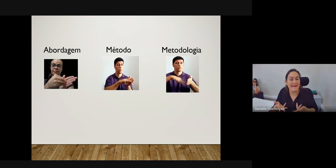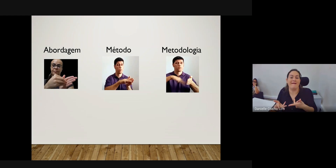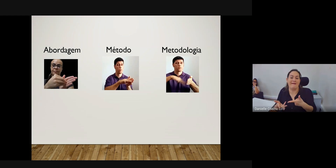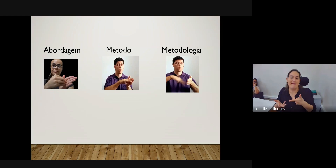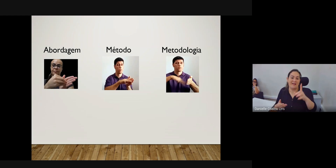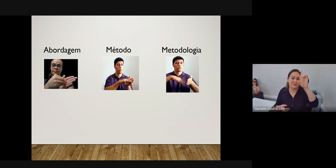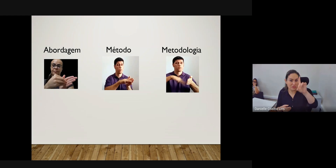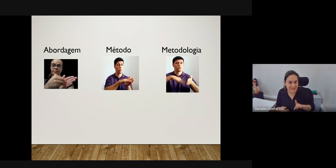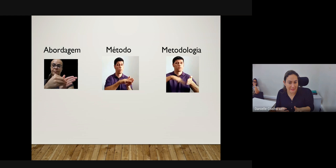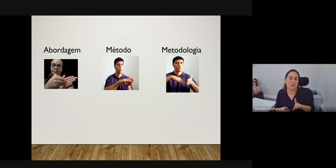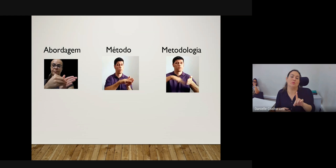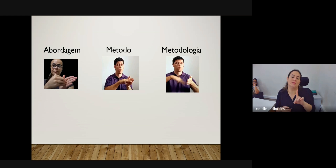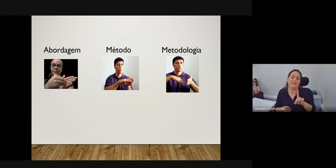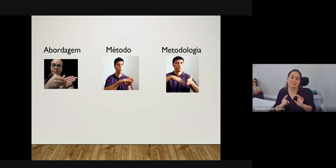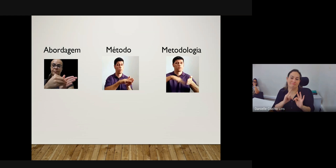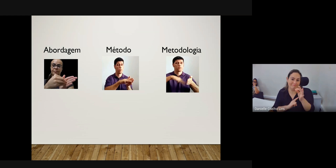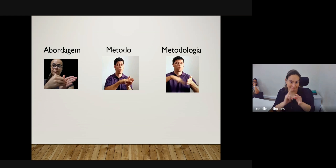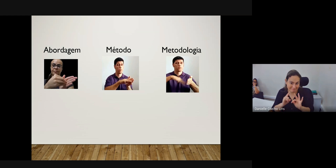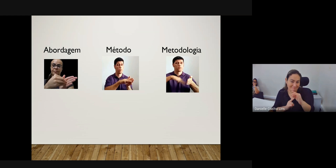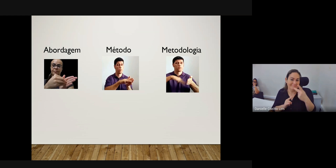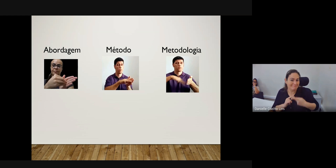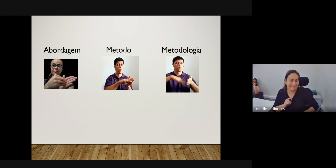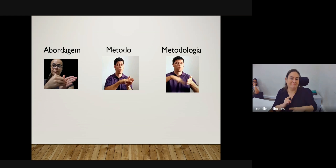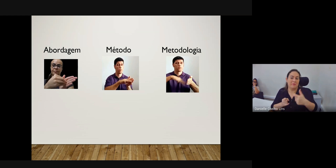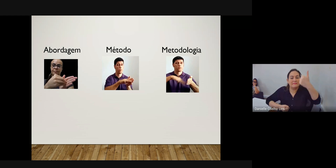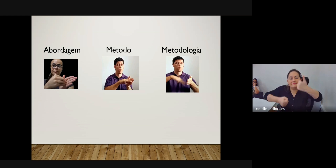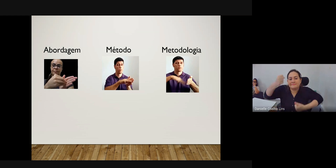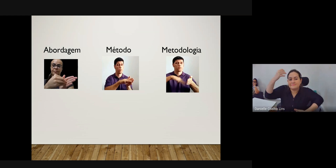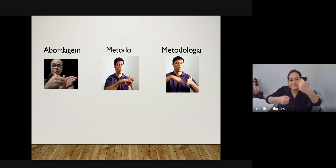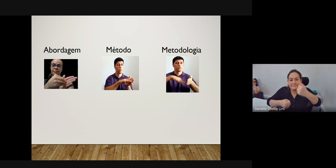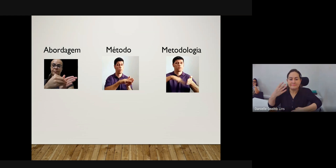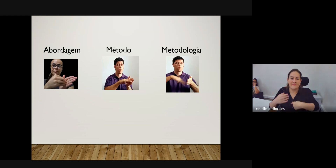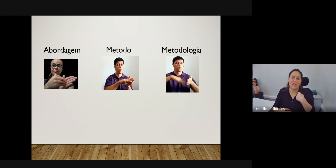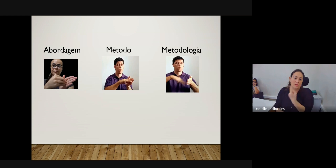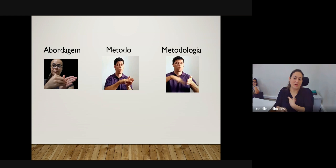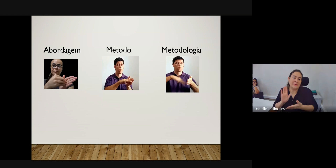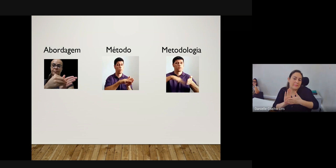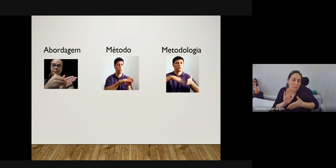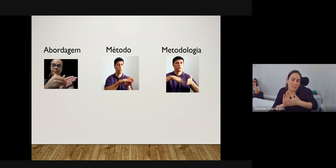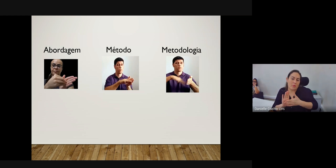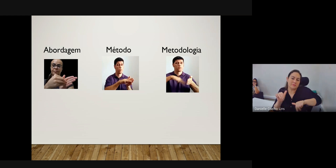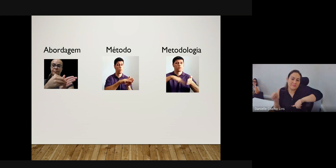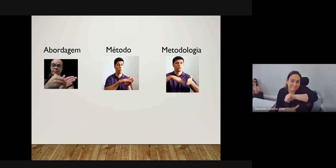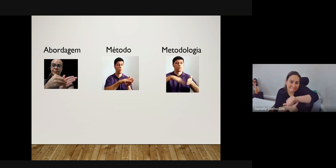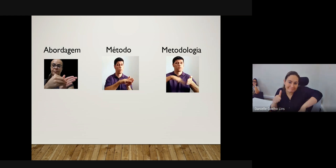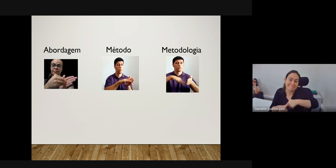mais adequadas e melhores para vocês. Então, agora eu convido a diretora do DDHCT para que ela